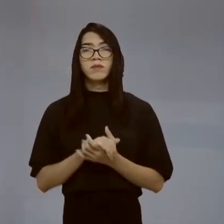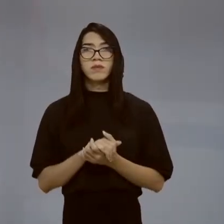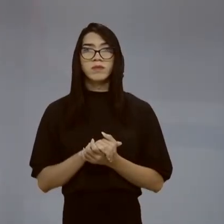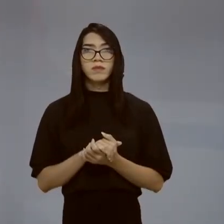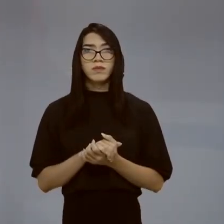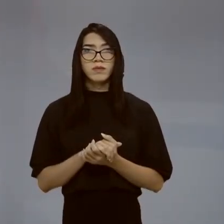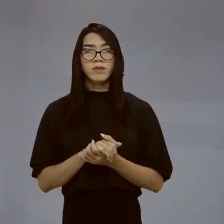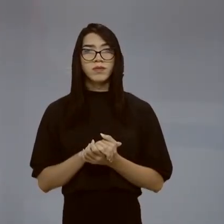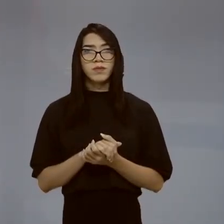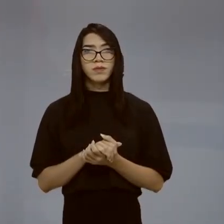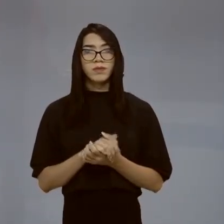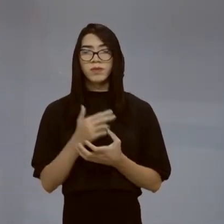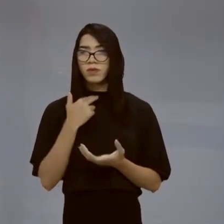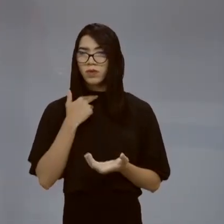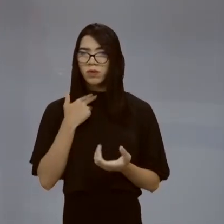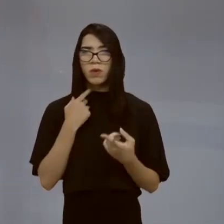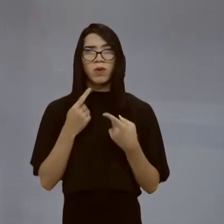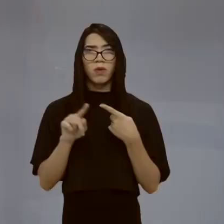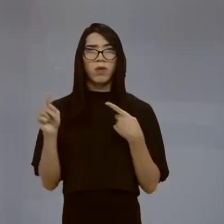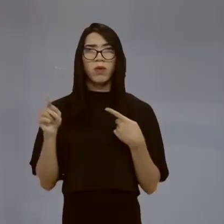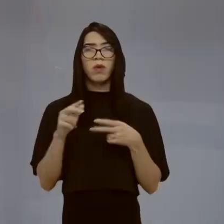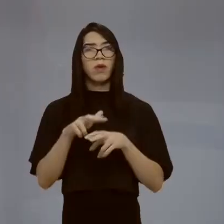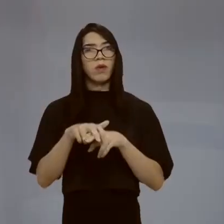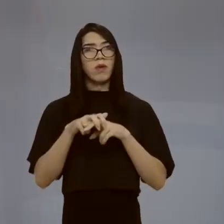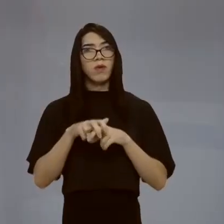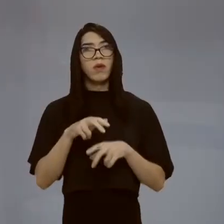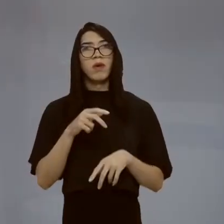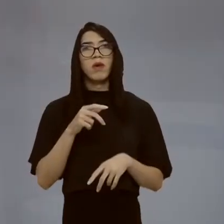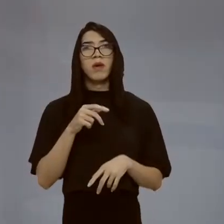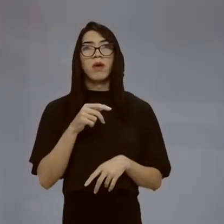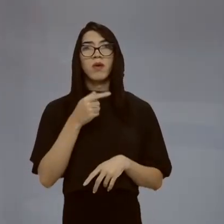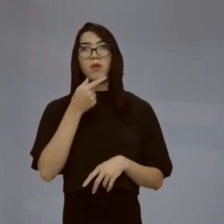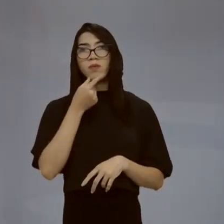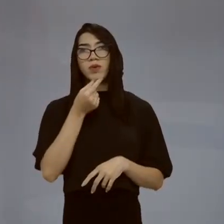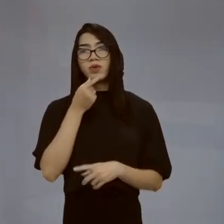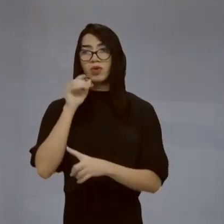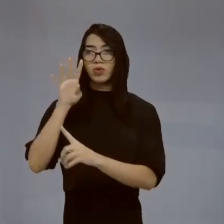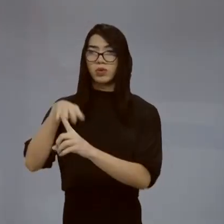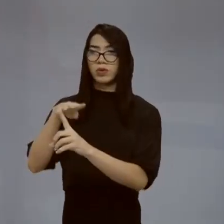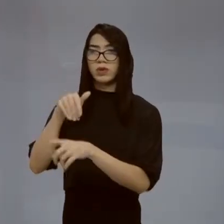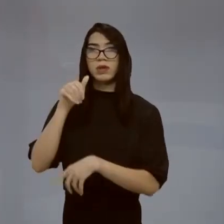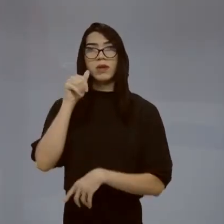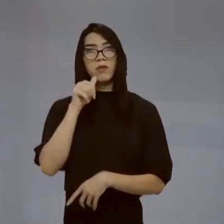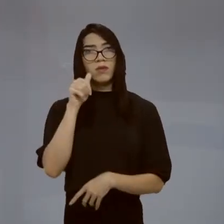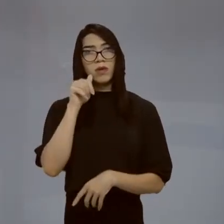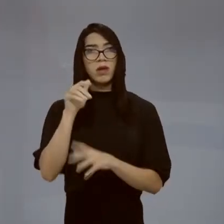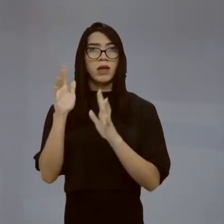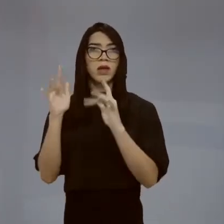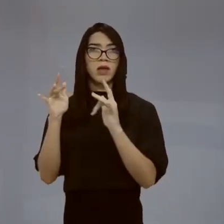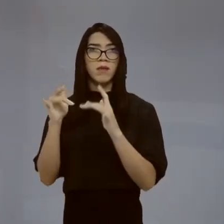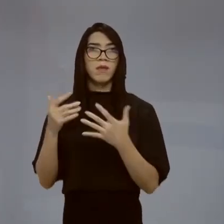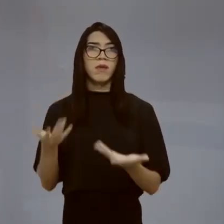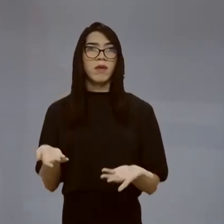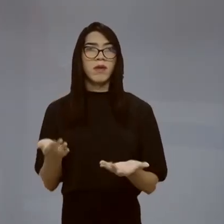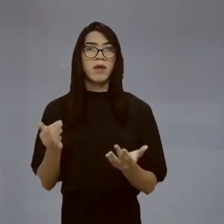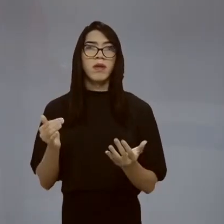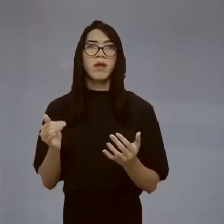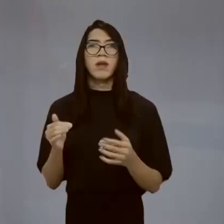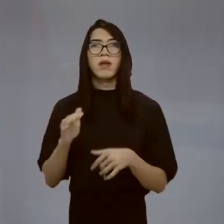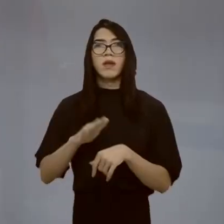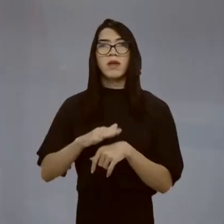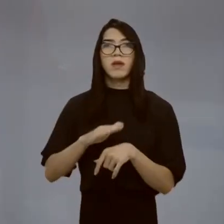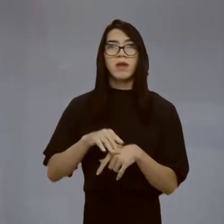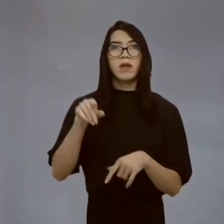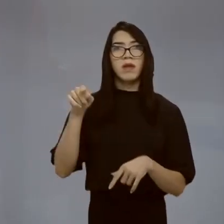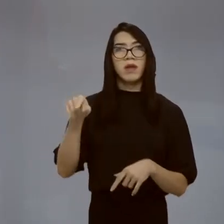o grande ídolo do menino era a namorada, né? Ela era aquela que fazia